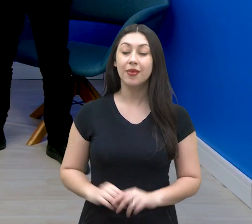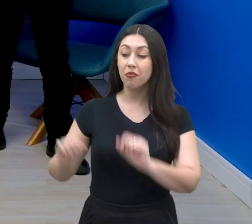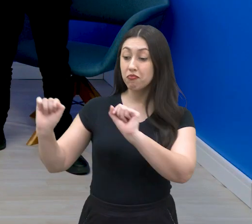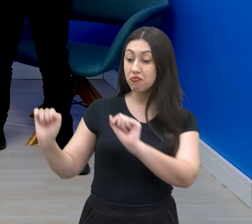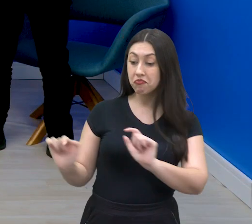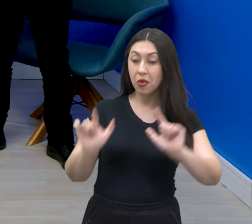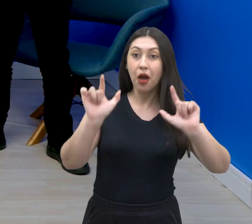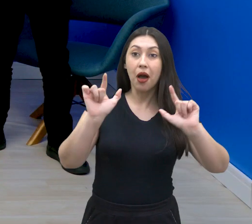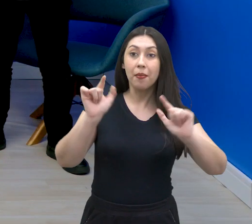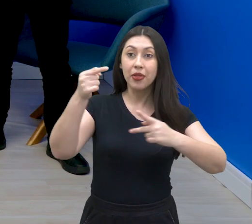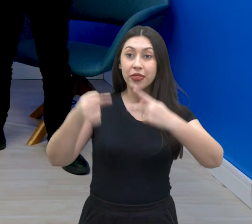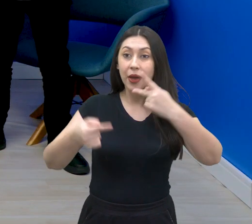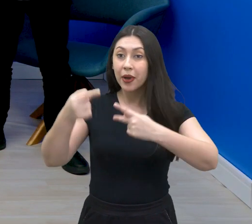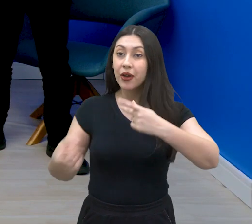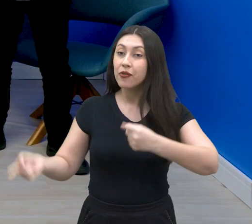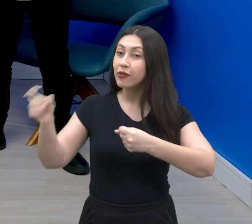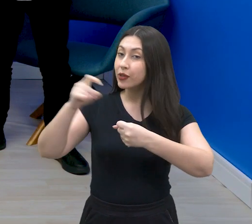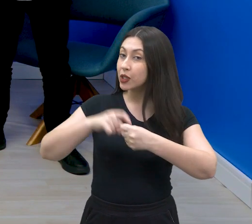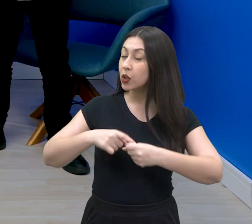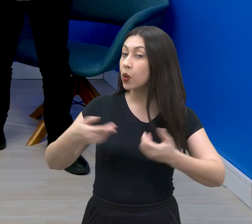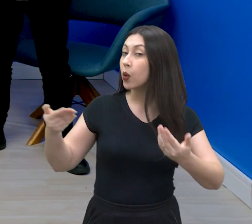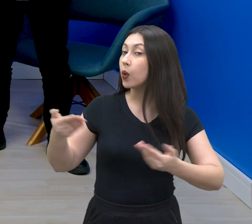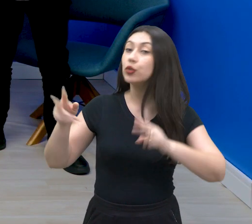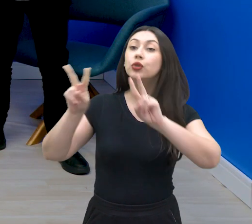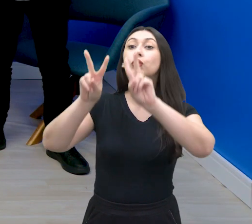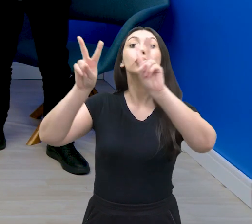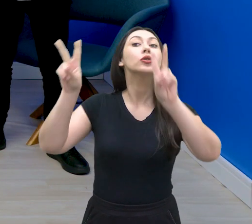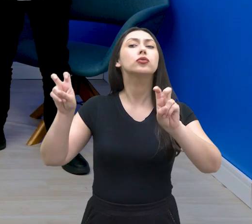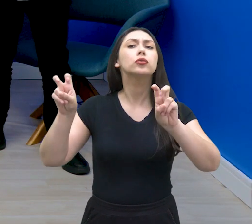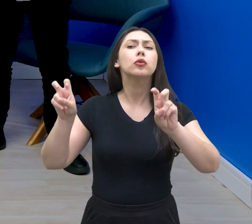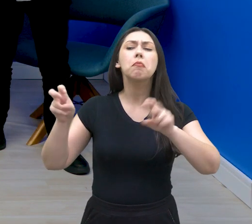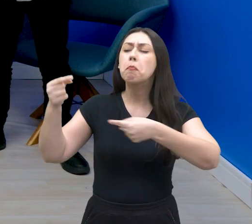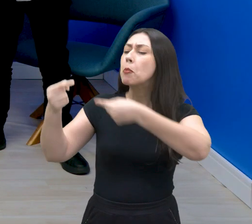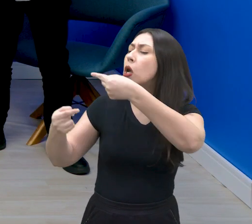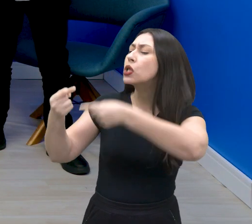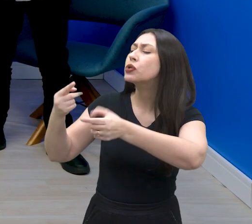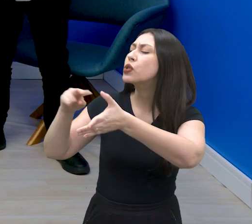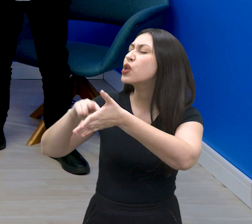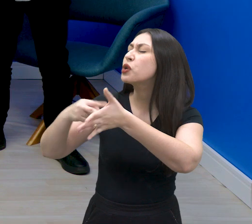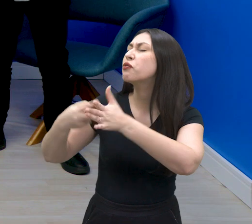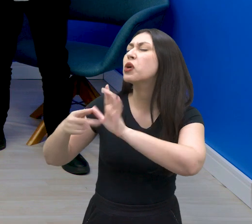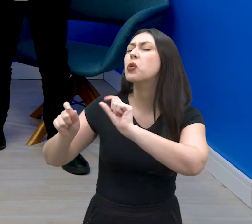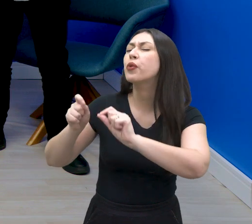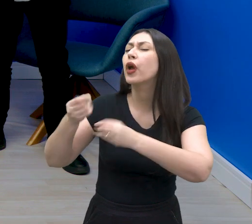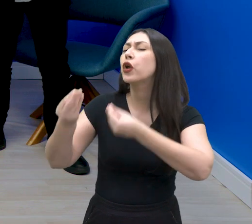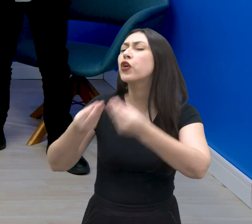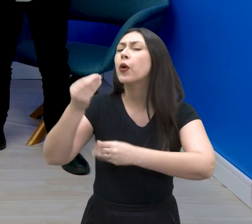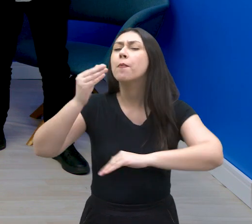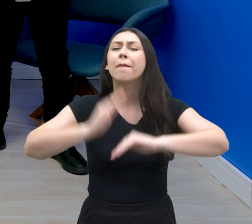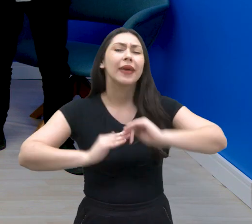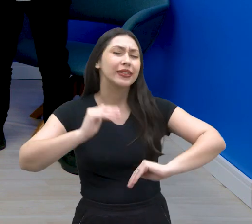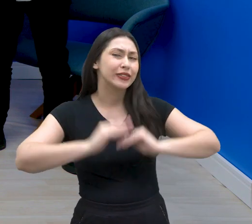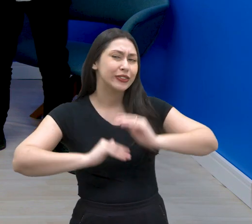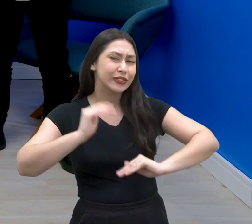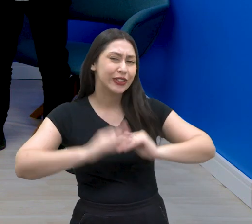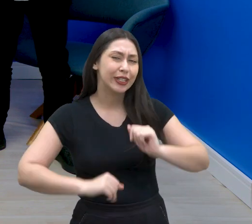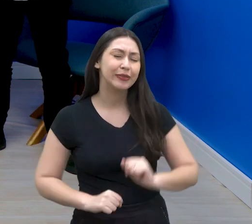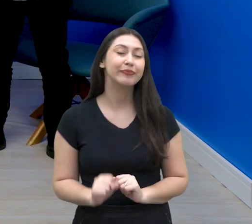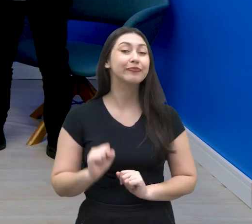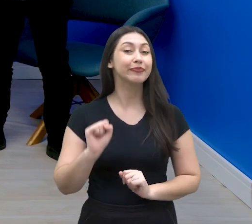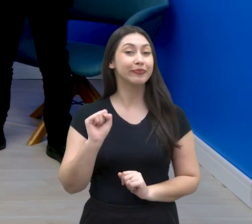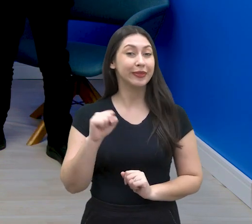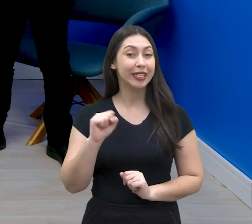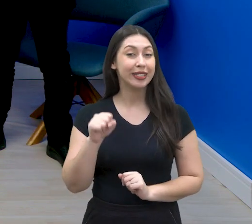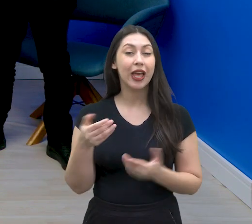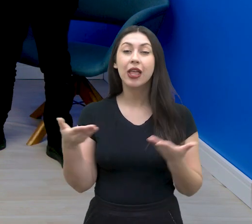Sobre Política está de volta e hoje a pauta é o que é política e como aplicá-la no dia a dia. Pois é, Matheus, agora a gente